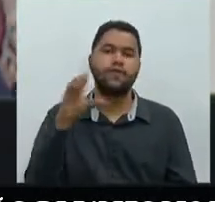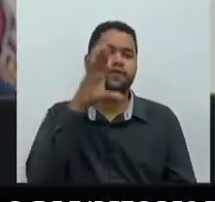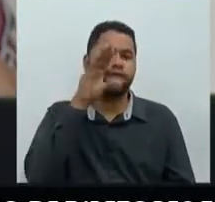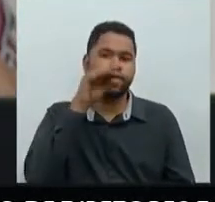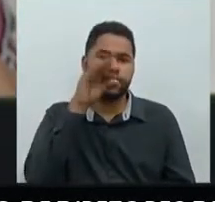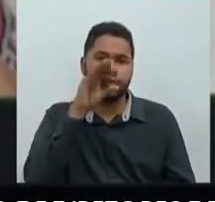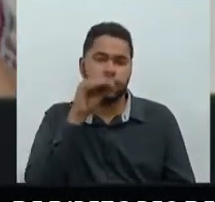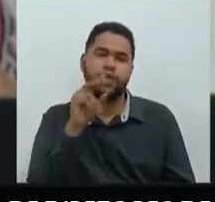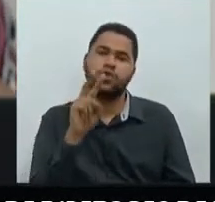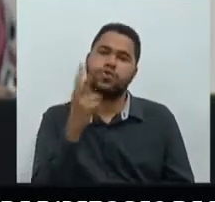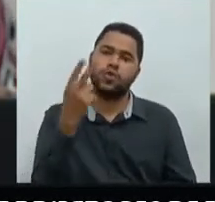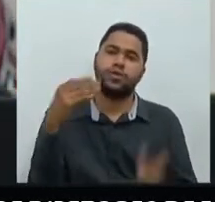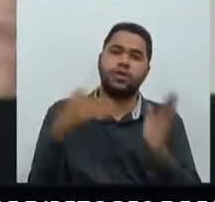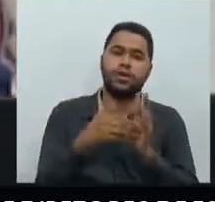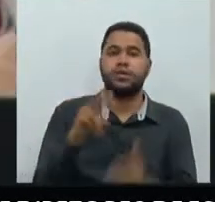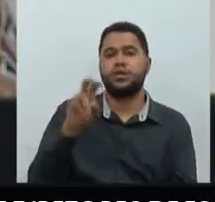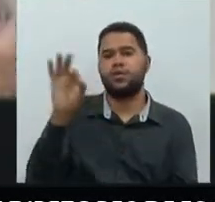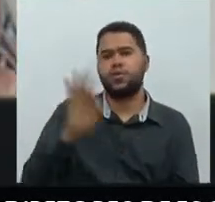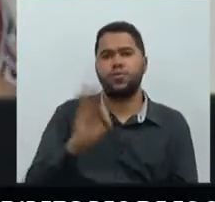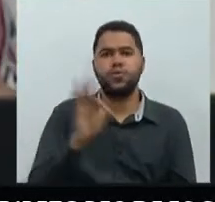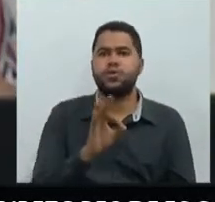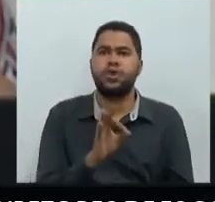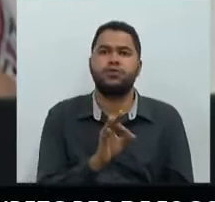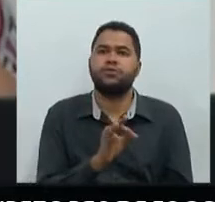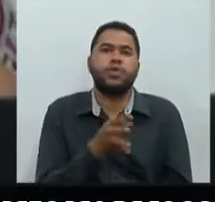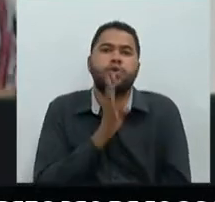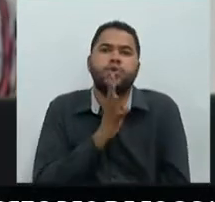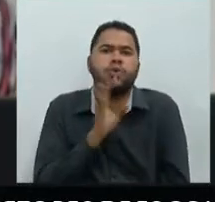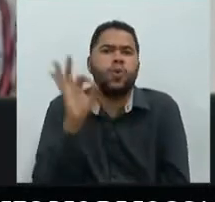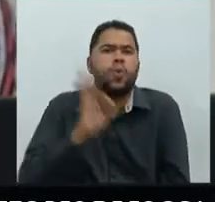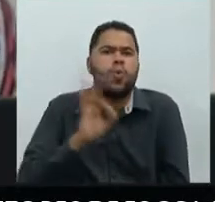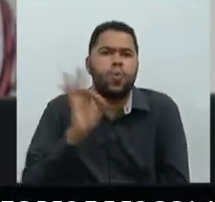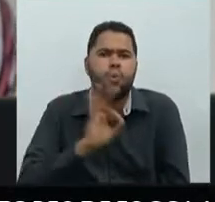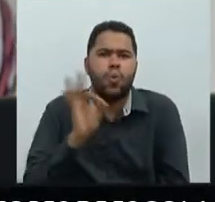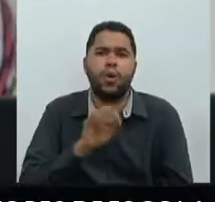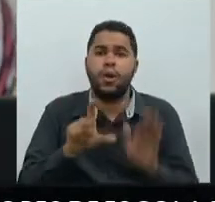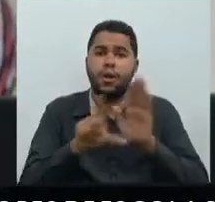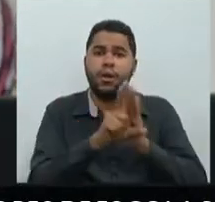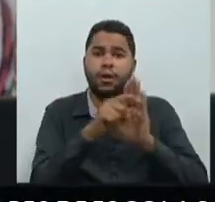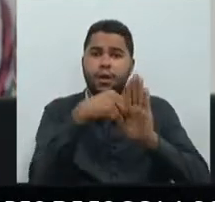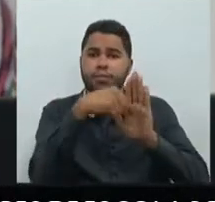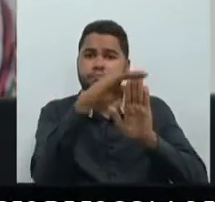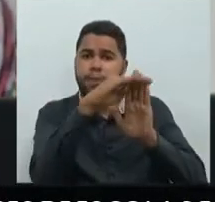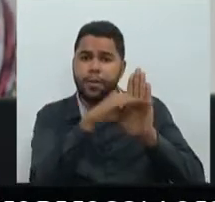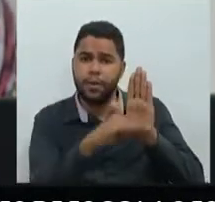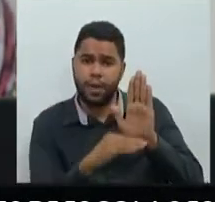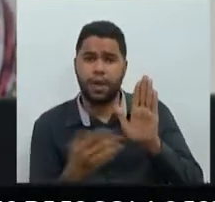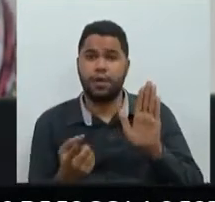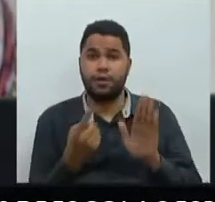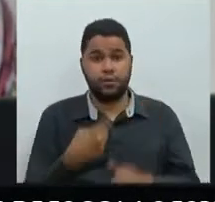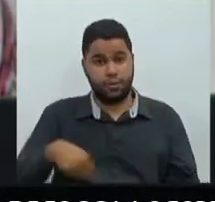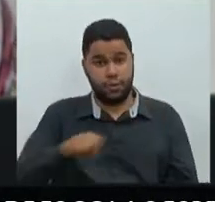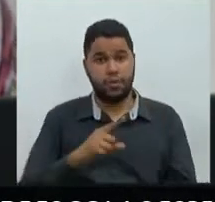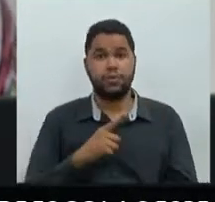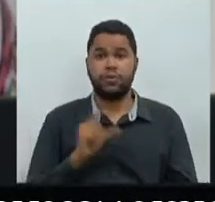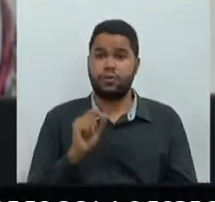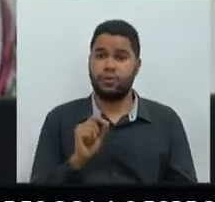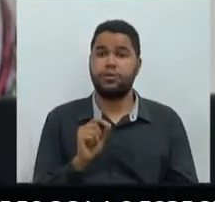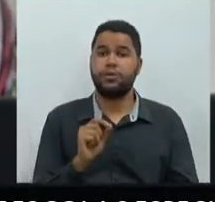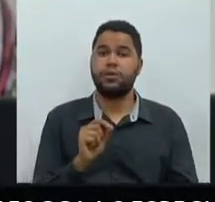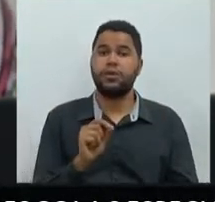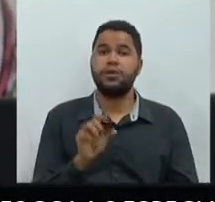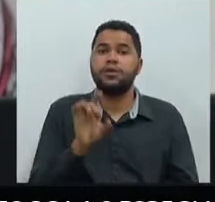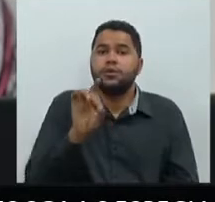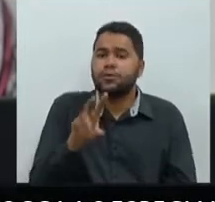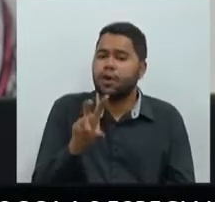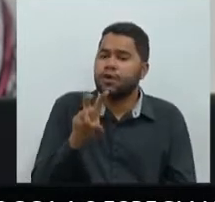de 2% a 5%, todo mundo conhece essas estatísticas das leis, né? Então, nós temos aí só